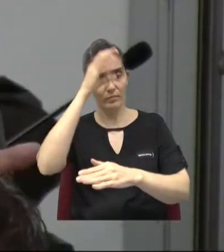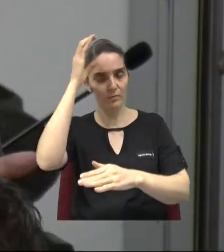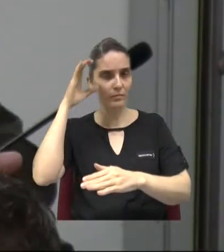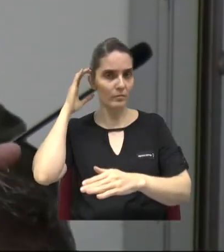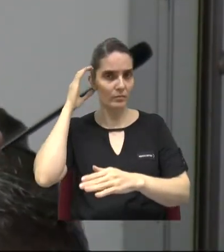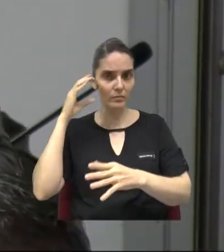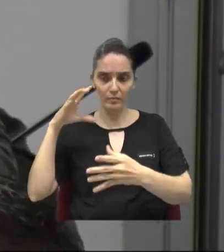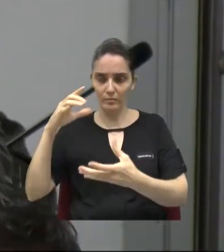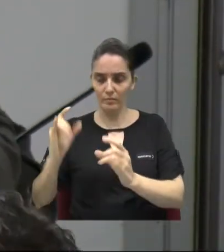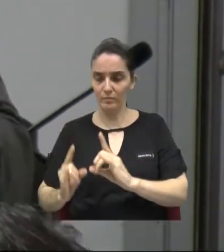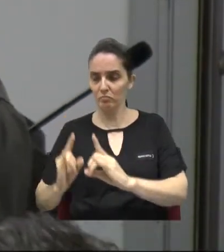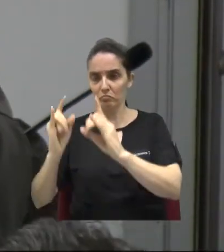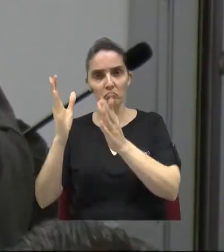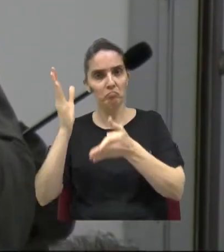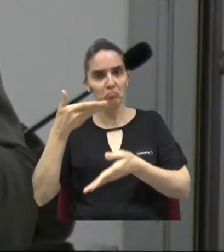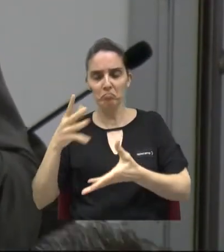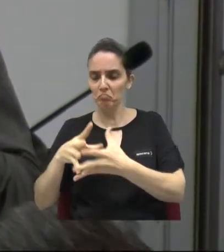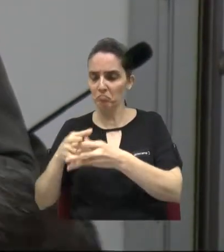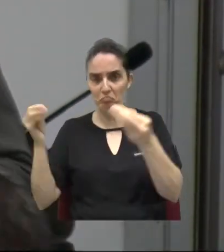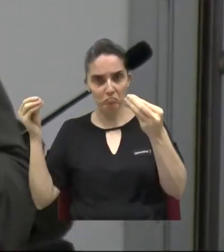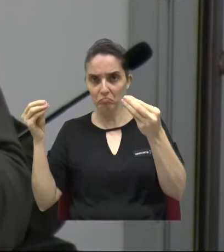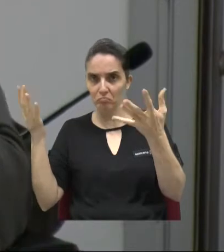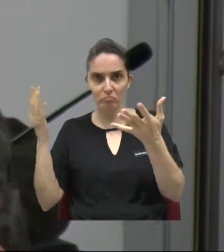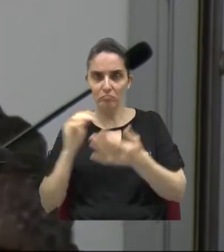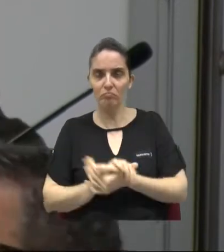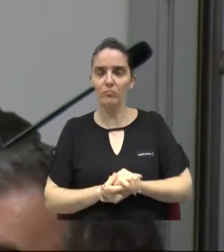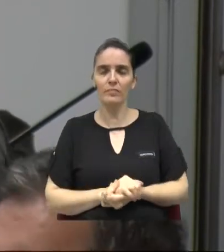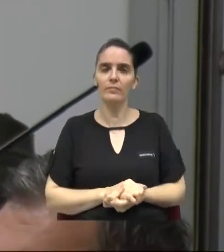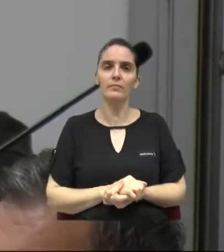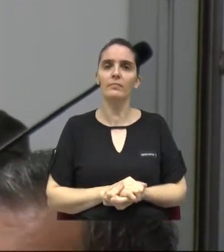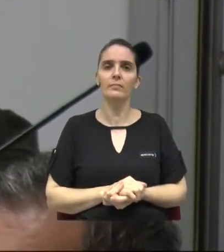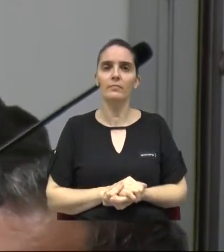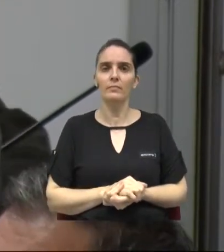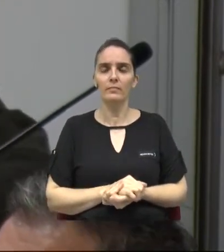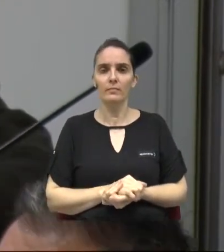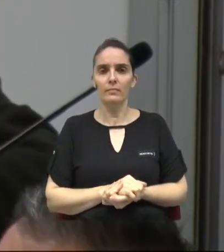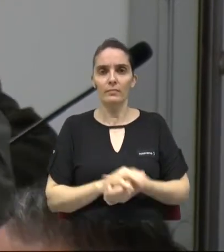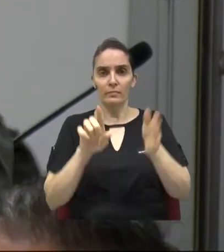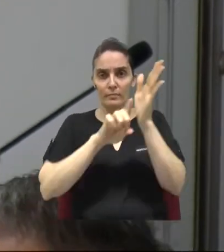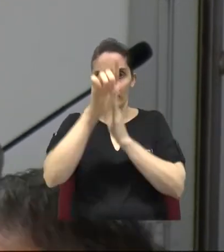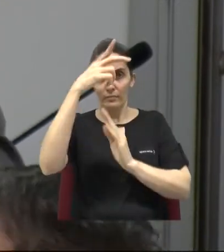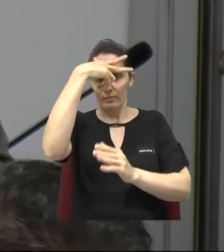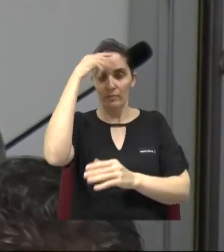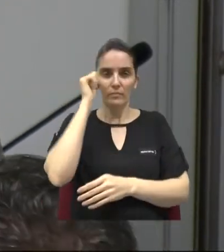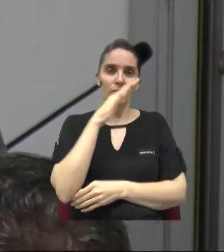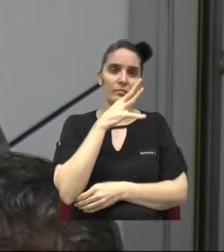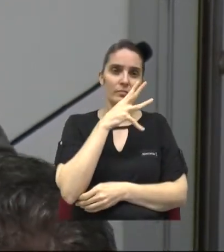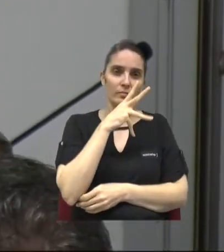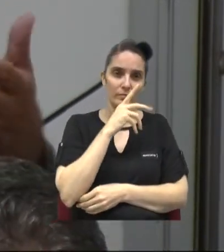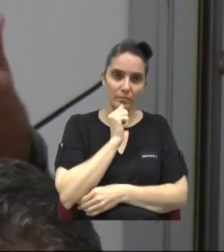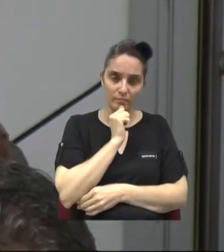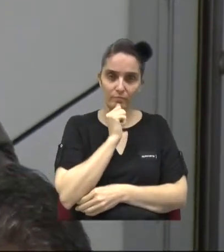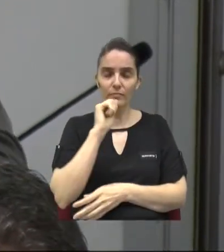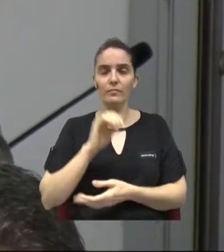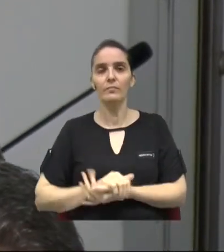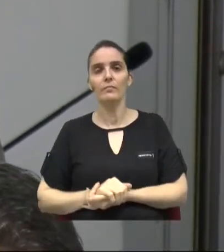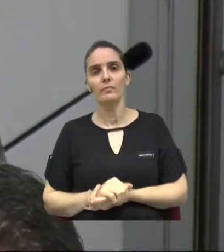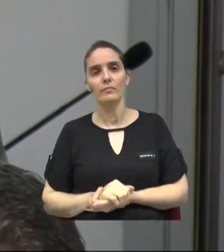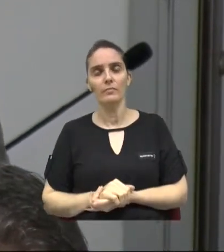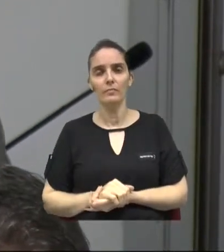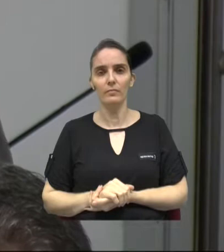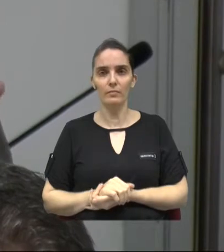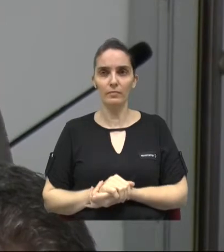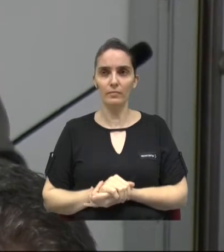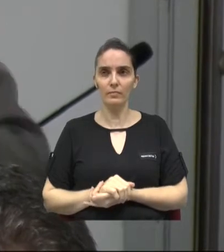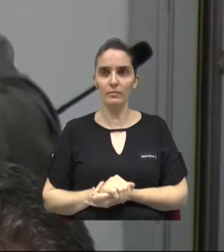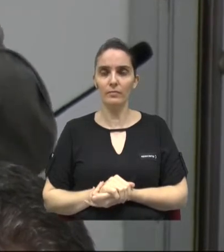foi destruído e ali... por isso que eu falo, os requerimentos acabam ficando aqui por algum tempo e aí acaba perdendo o